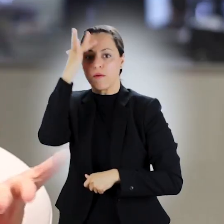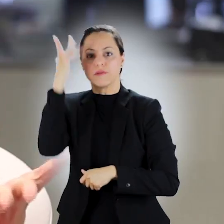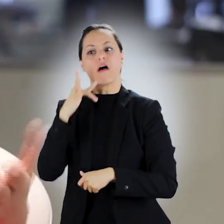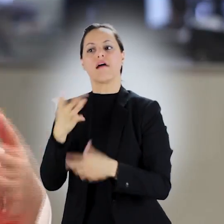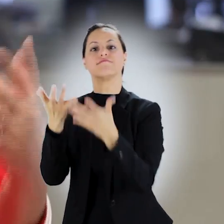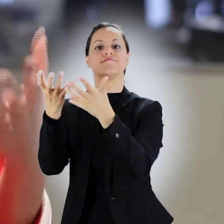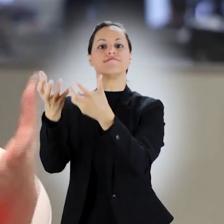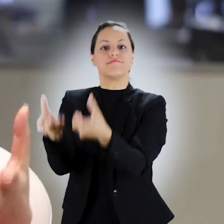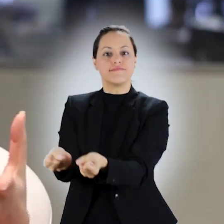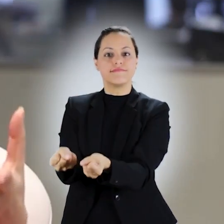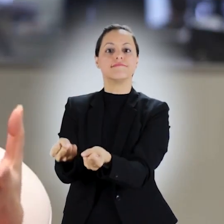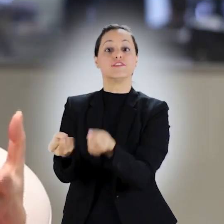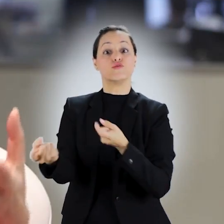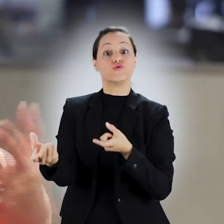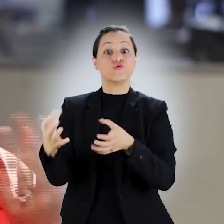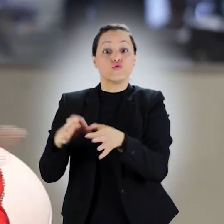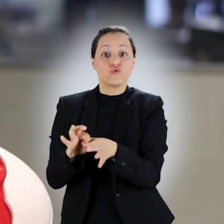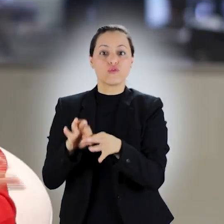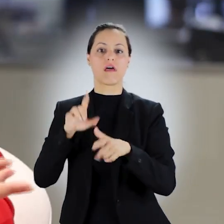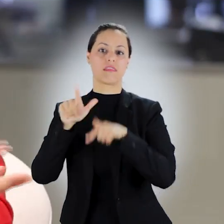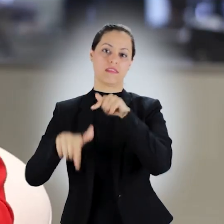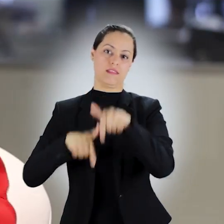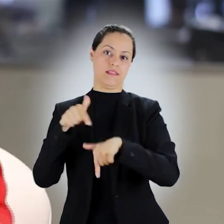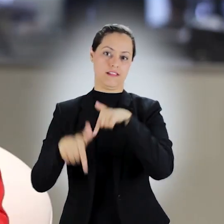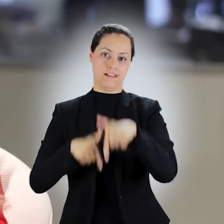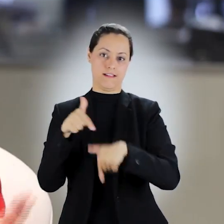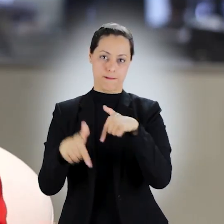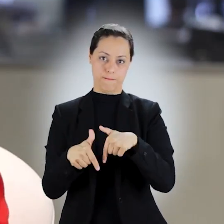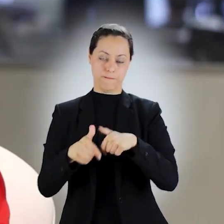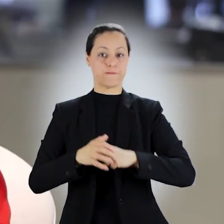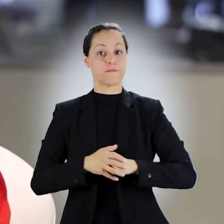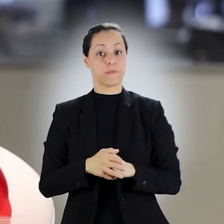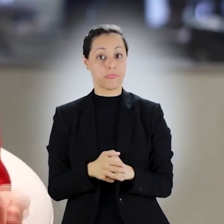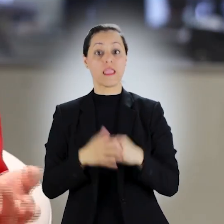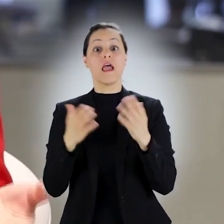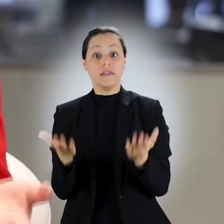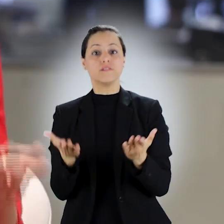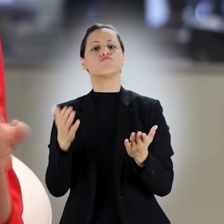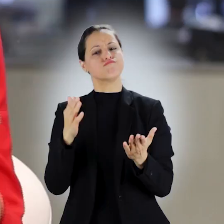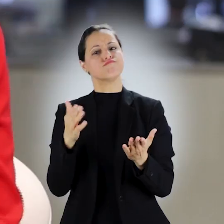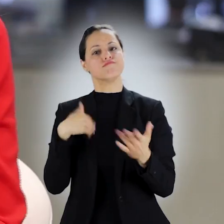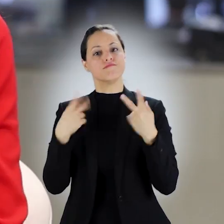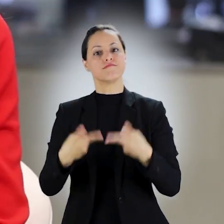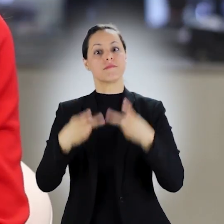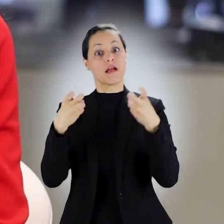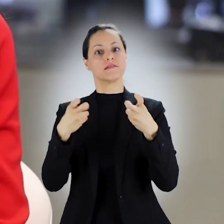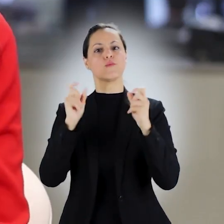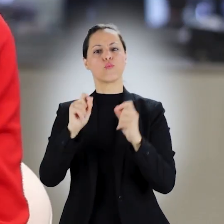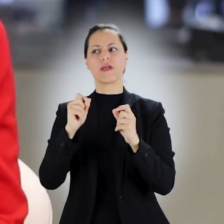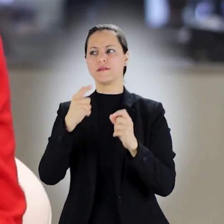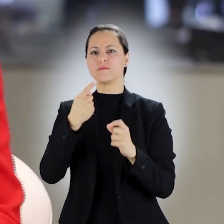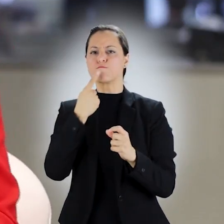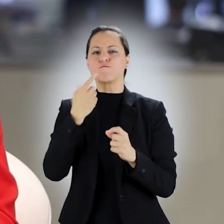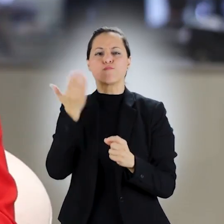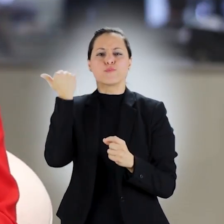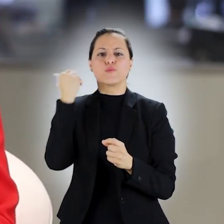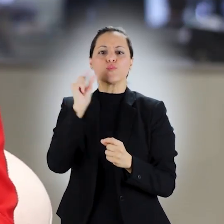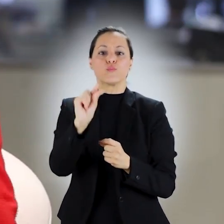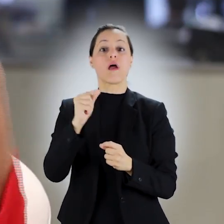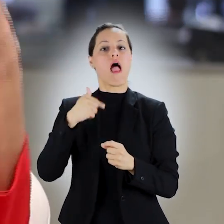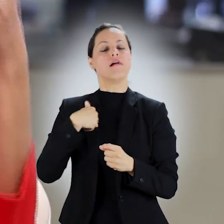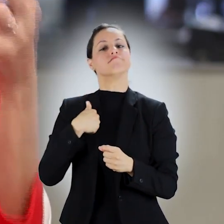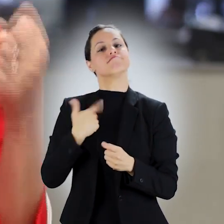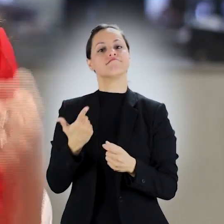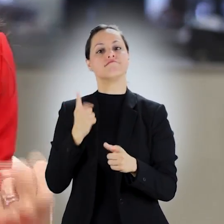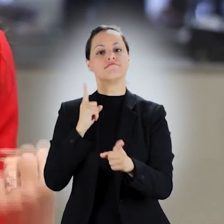eu externalizava, eu externava aquilo, eu já tinha aliados, eu já tinha parceiros. Então, isso é uma coisa que eu descobri recentemente, assim, que